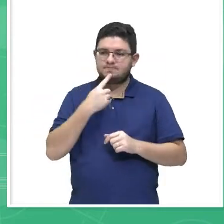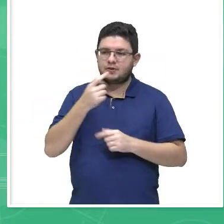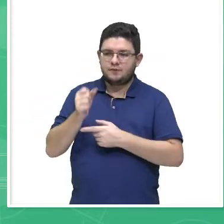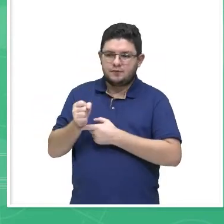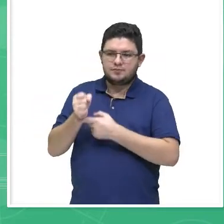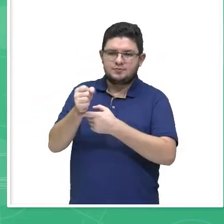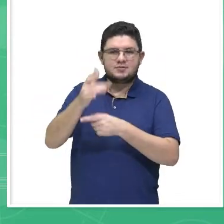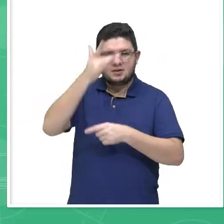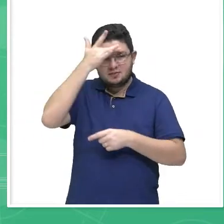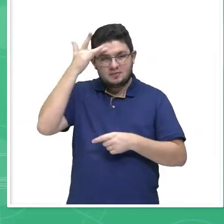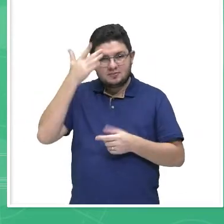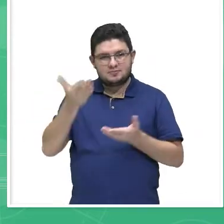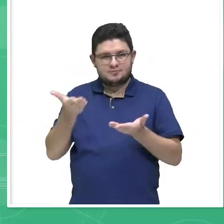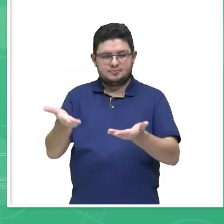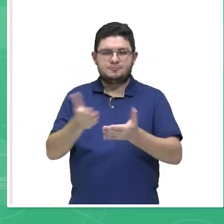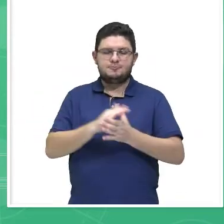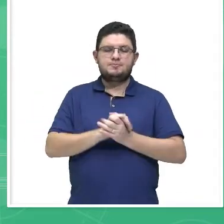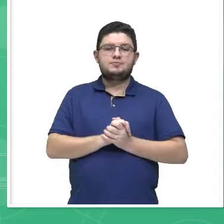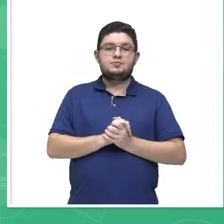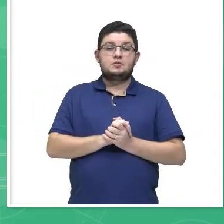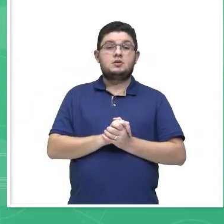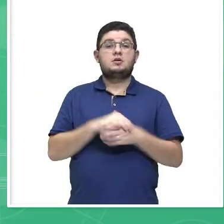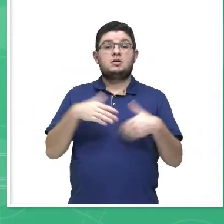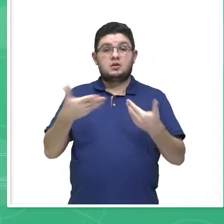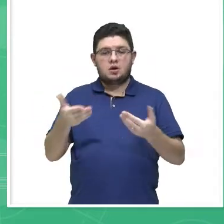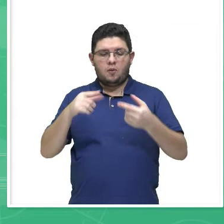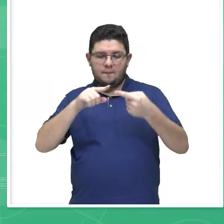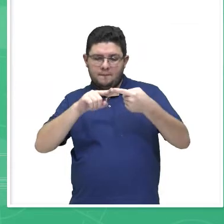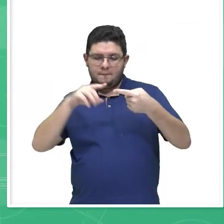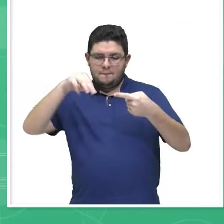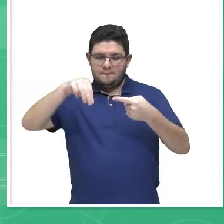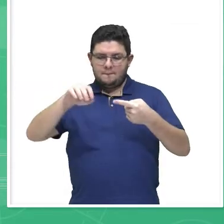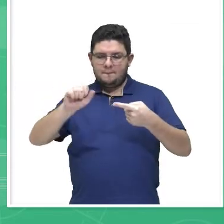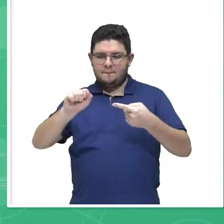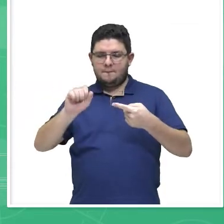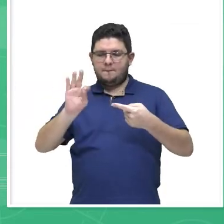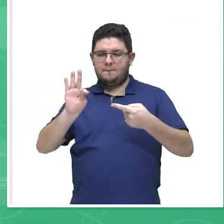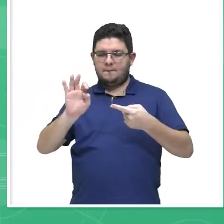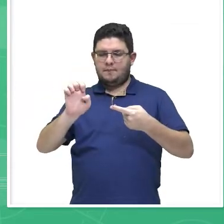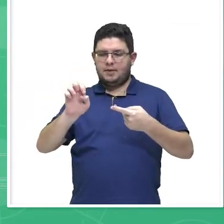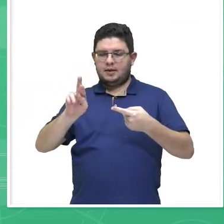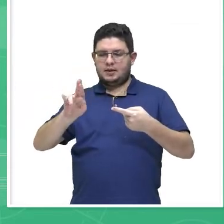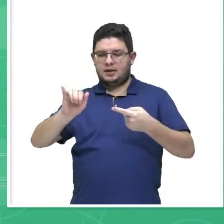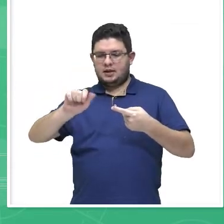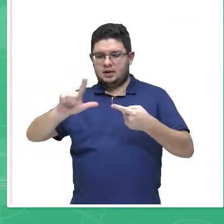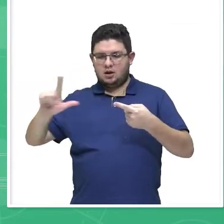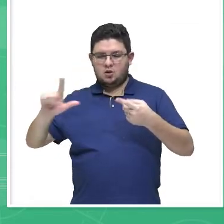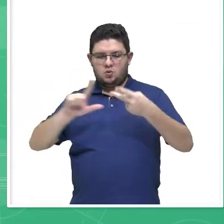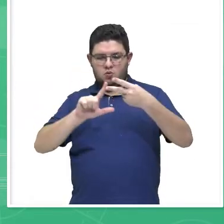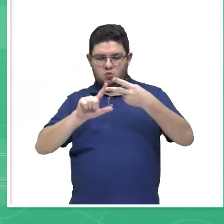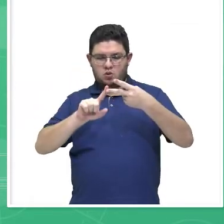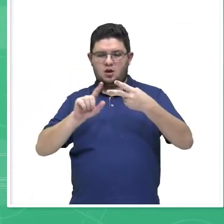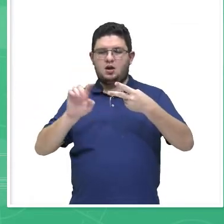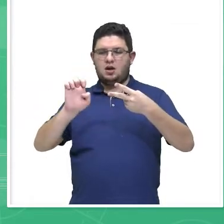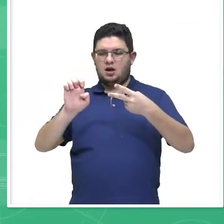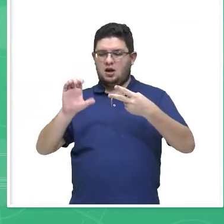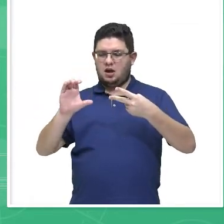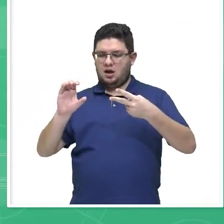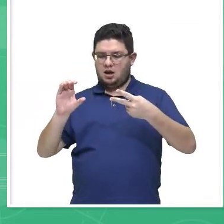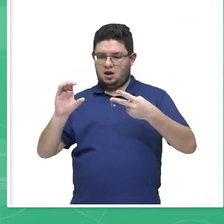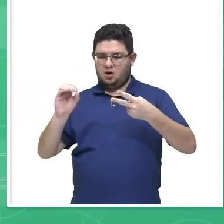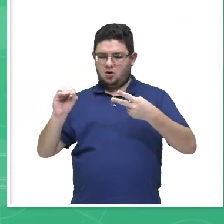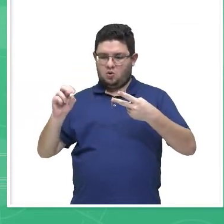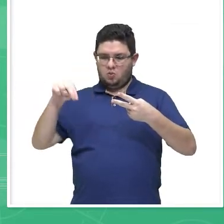palavra material e econômico é o que fundamenta a metodologia do